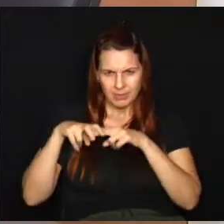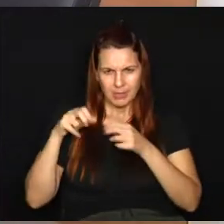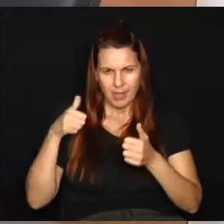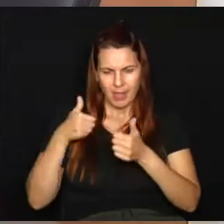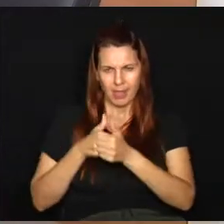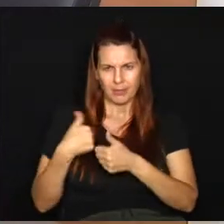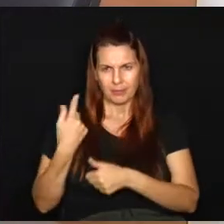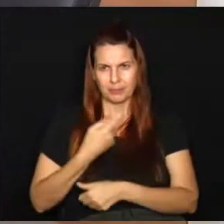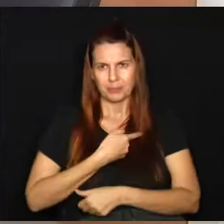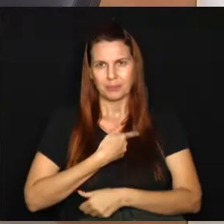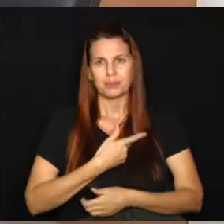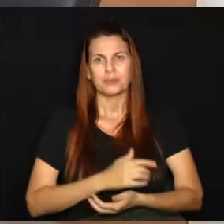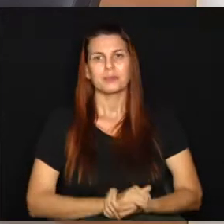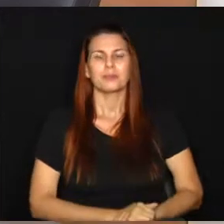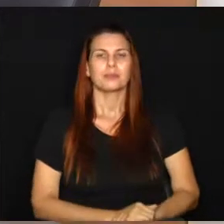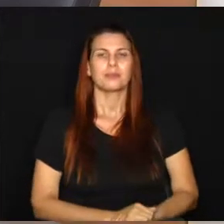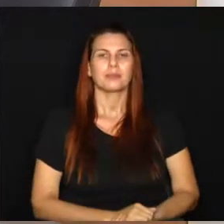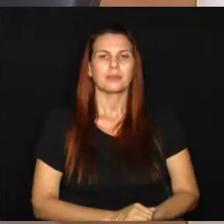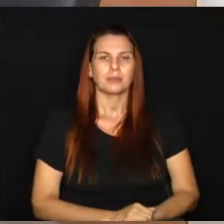gente.